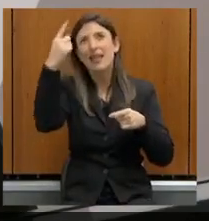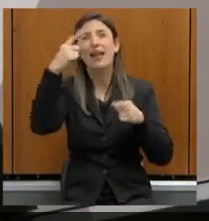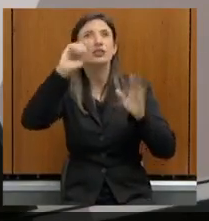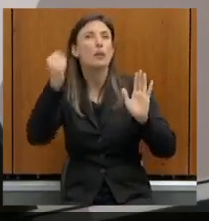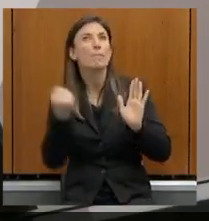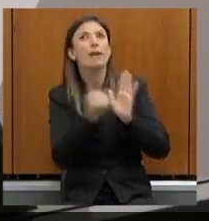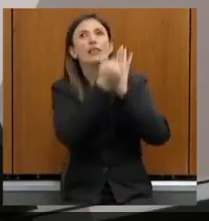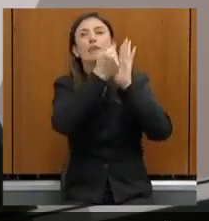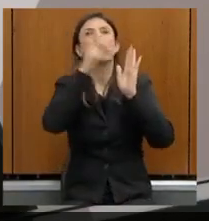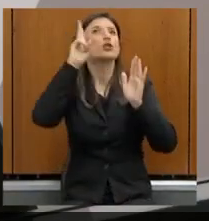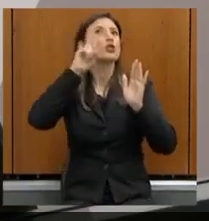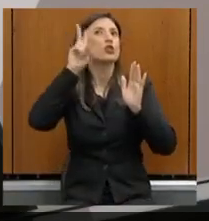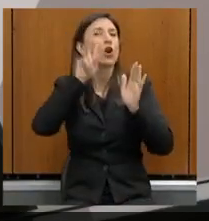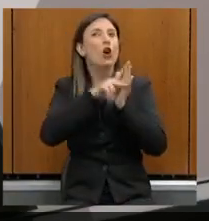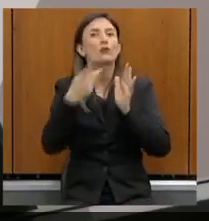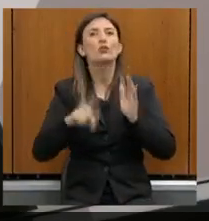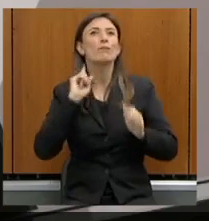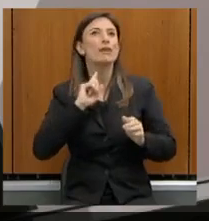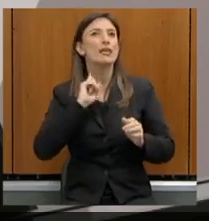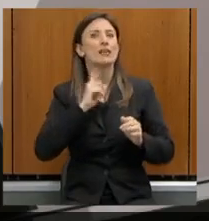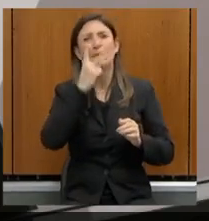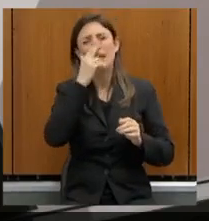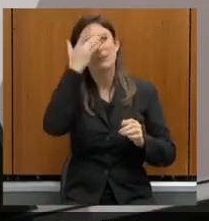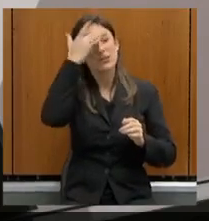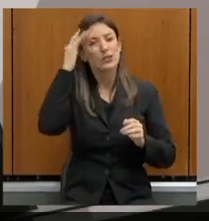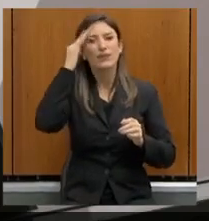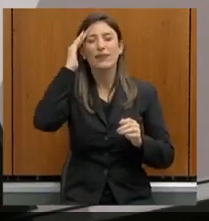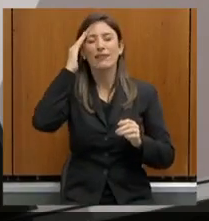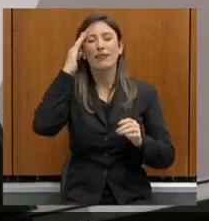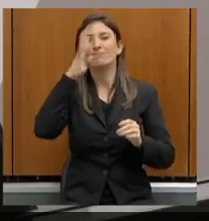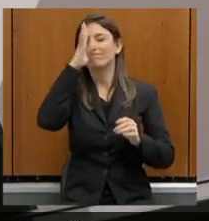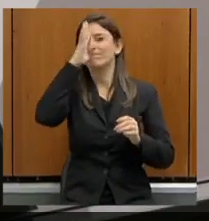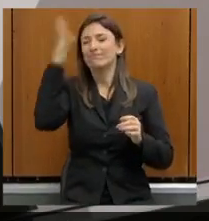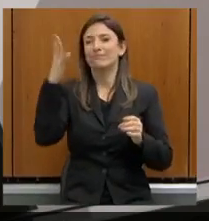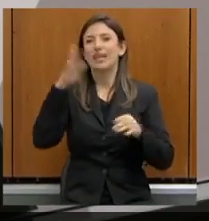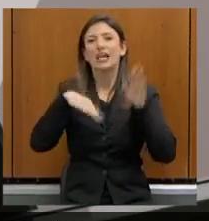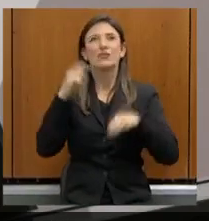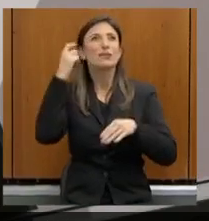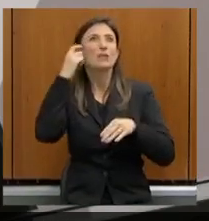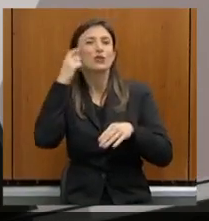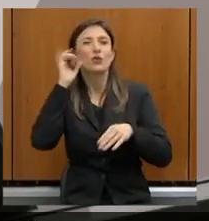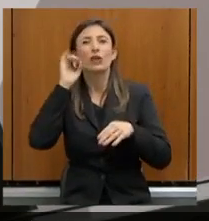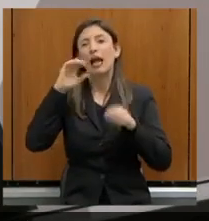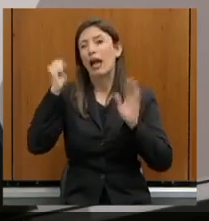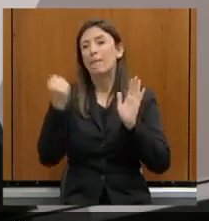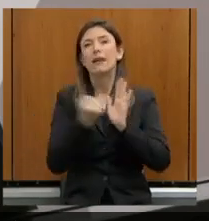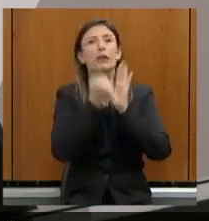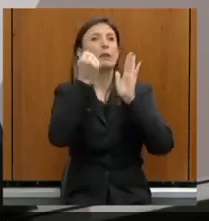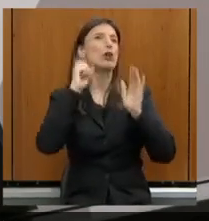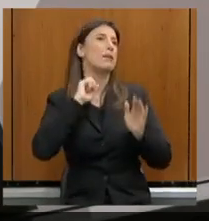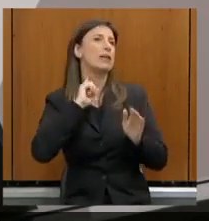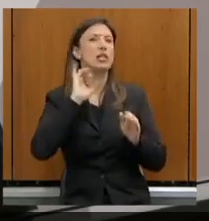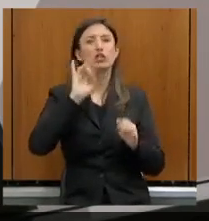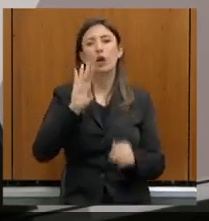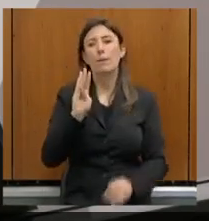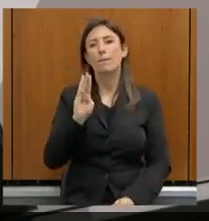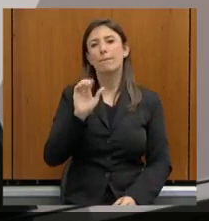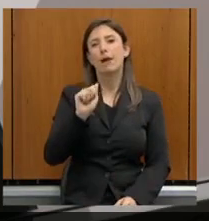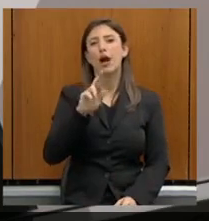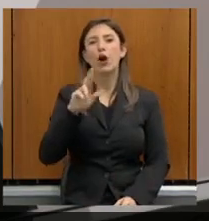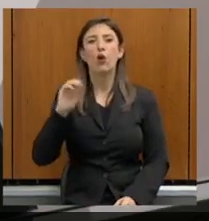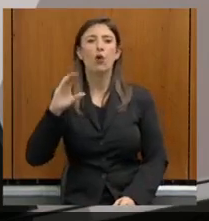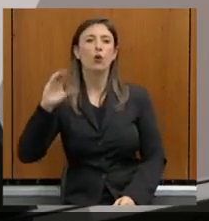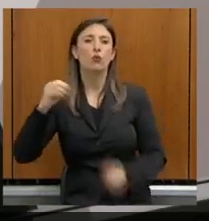gente? A gente acha que patrimônio histórico é o barroco, é o colonial. Não. Outro dia eu disse para o Teco,